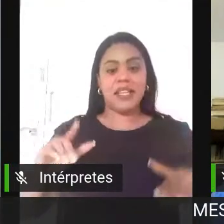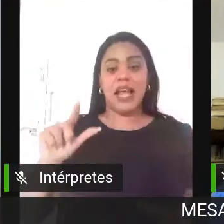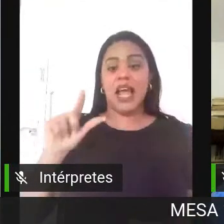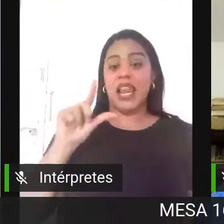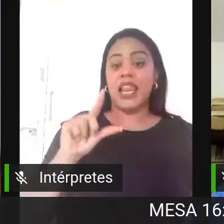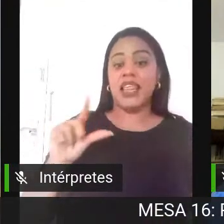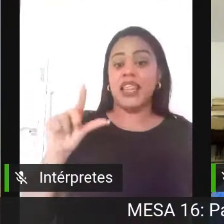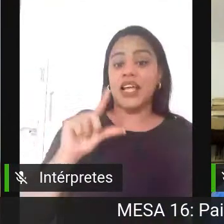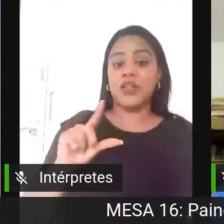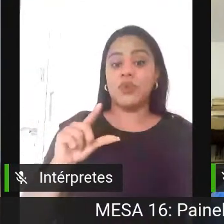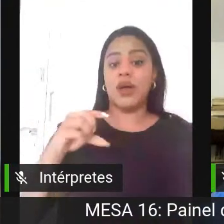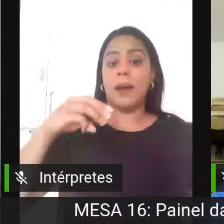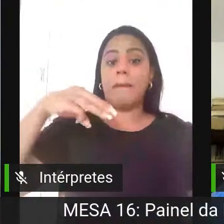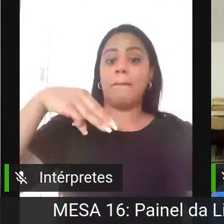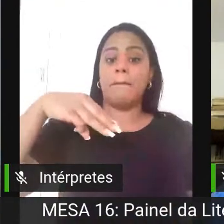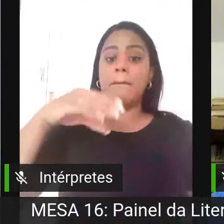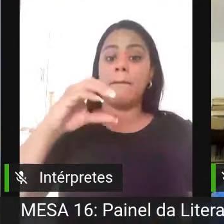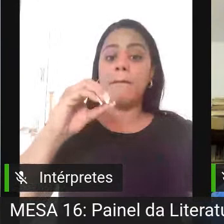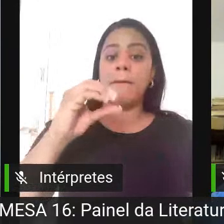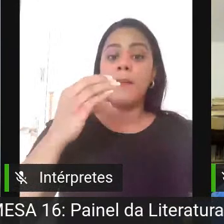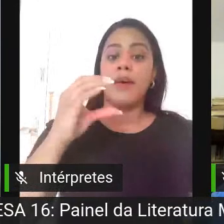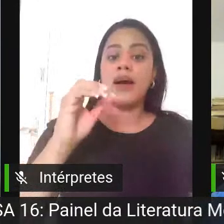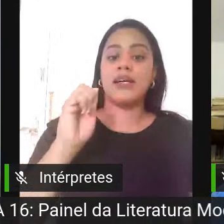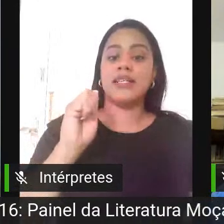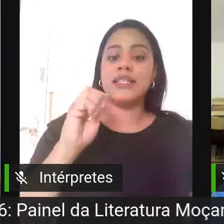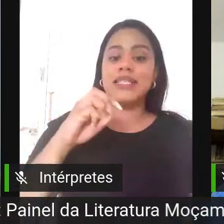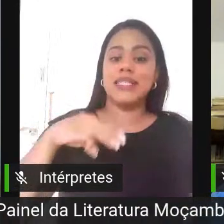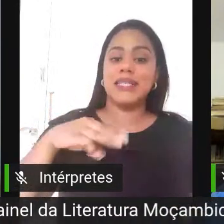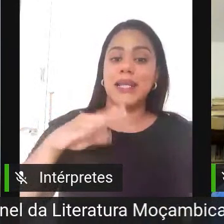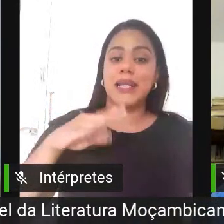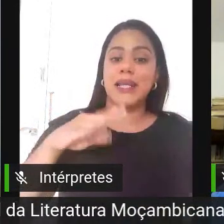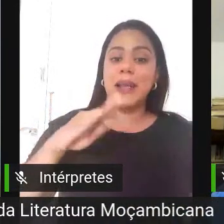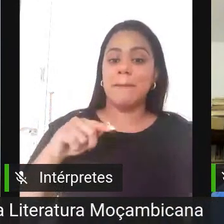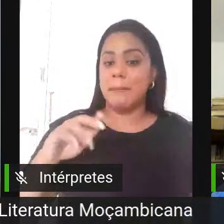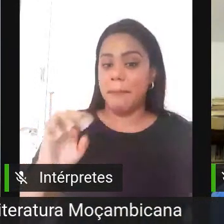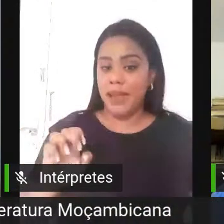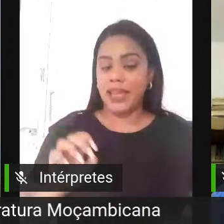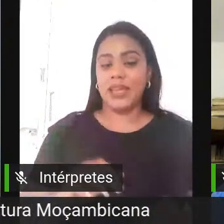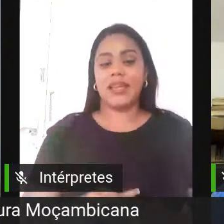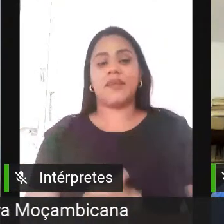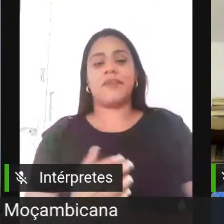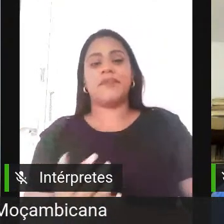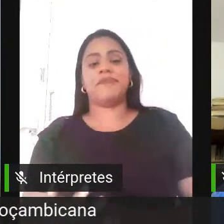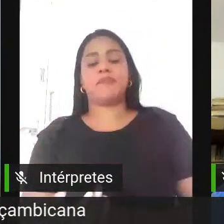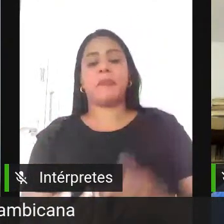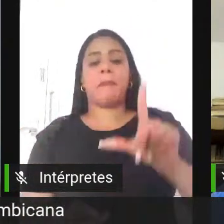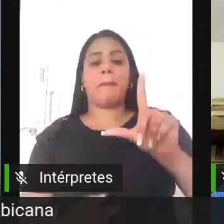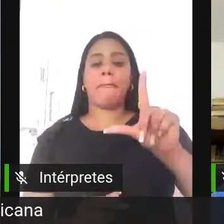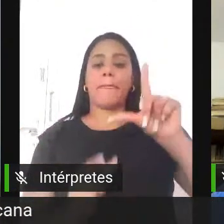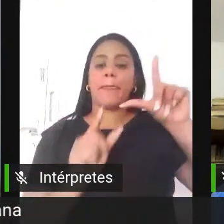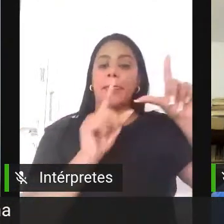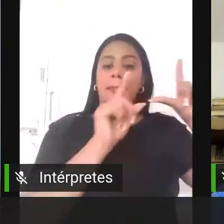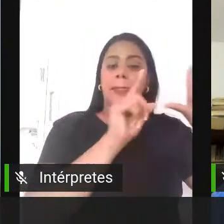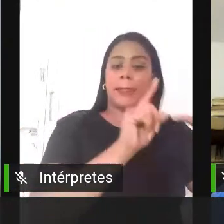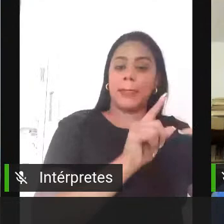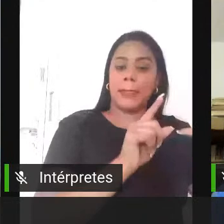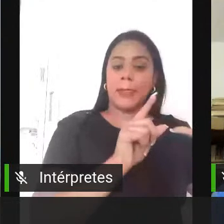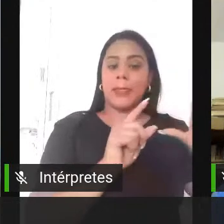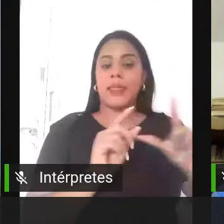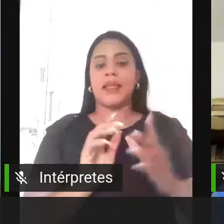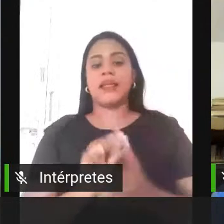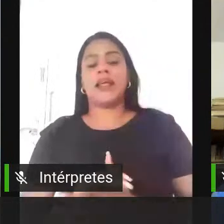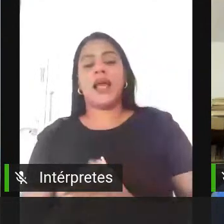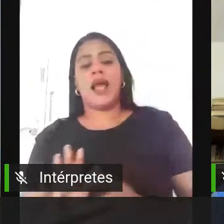Adelino Timóteo. Vou começar do meu canto superior esquerdo, que é, não sei se já foram apresentados, que é escritor, tem vários